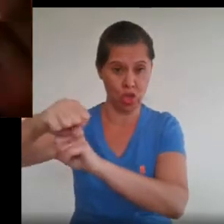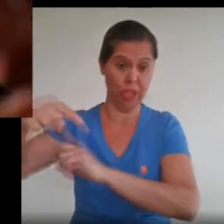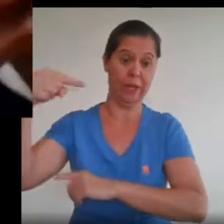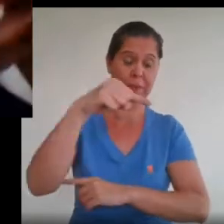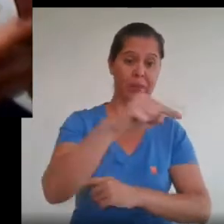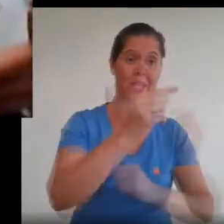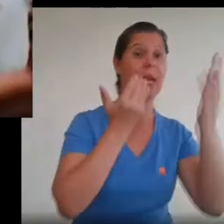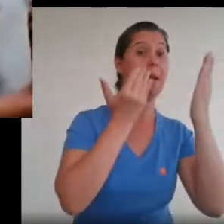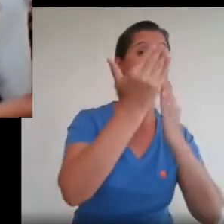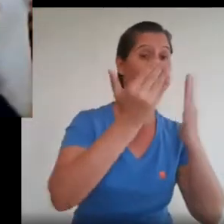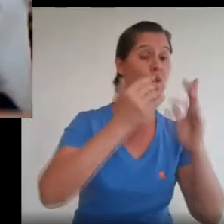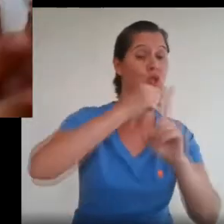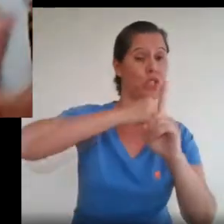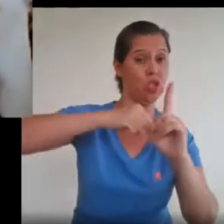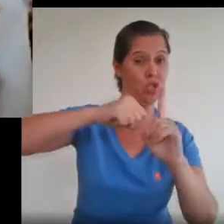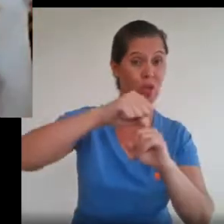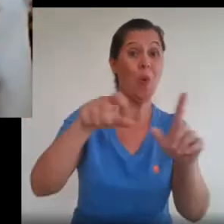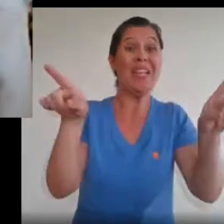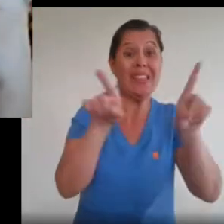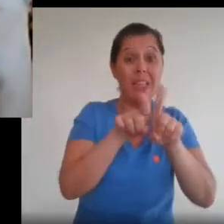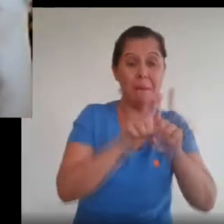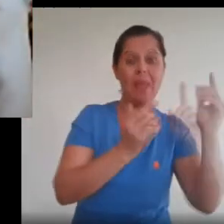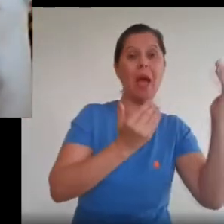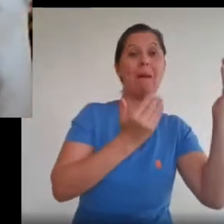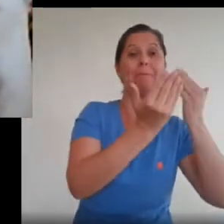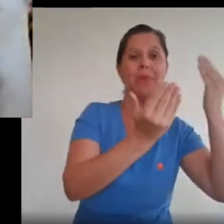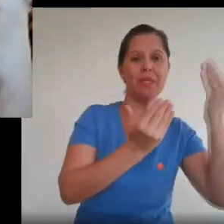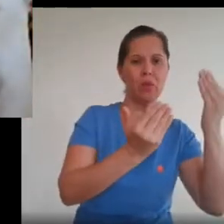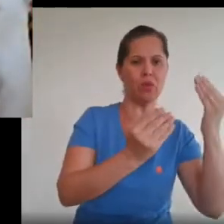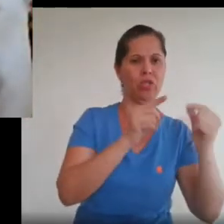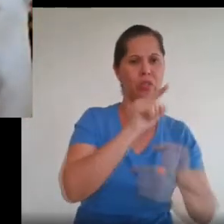psicologia social e a psicologia,